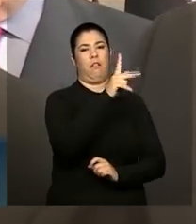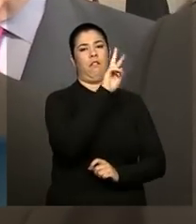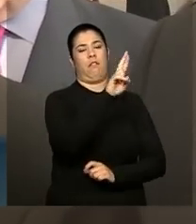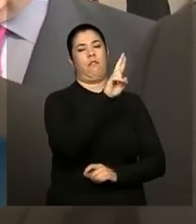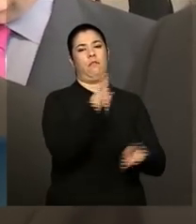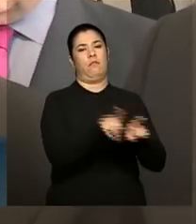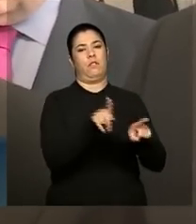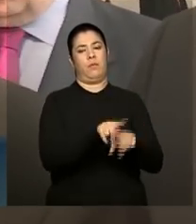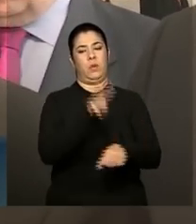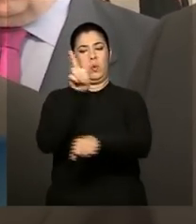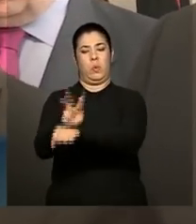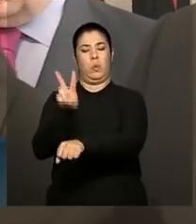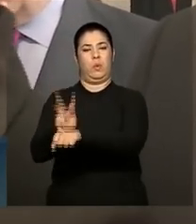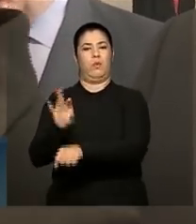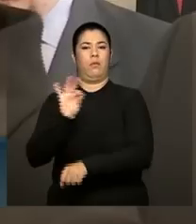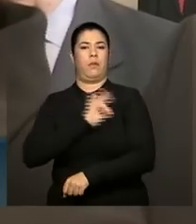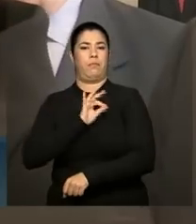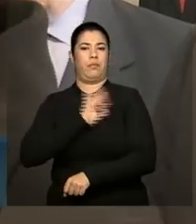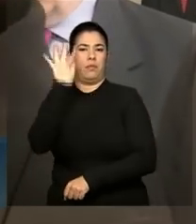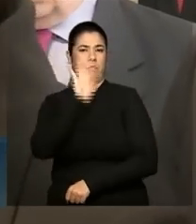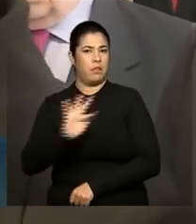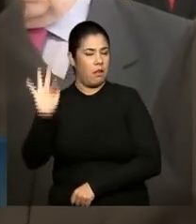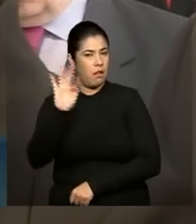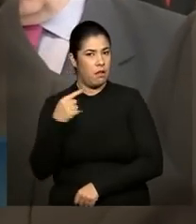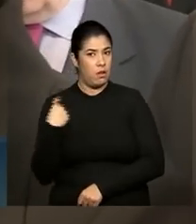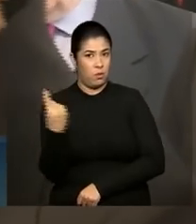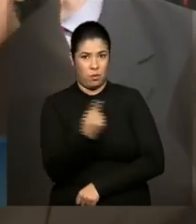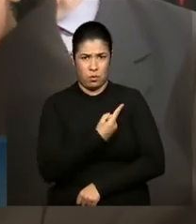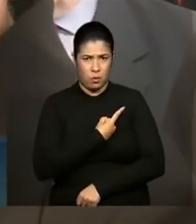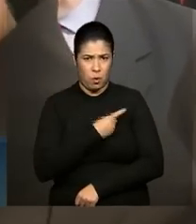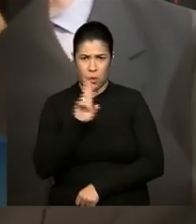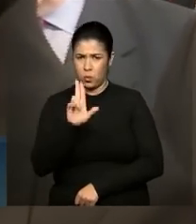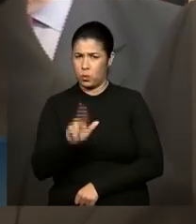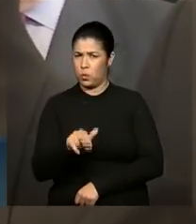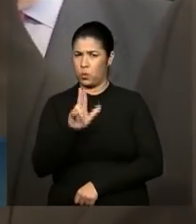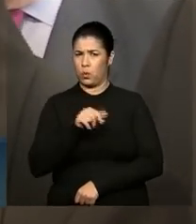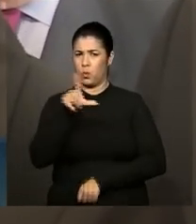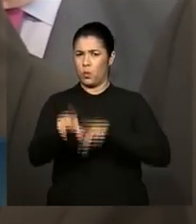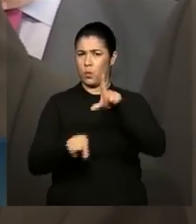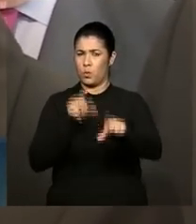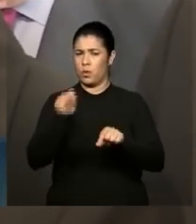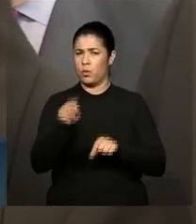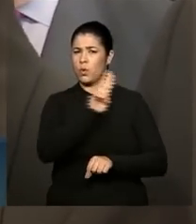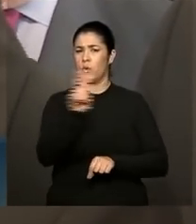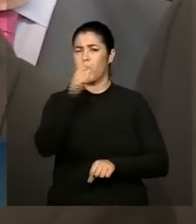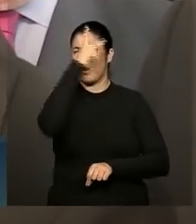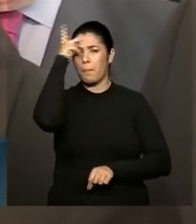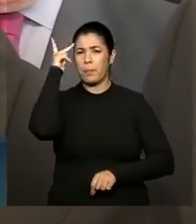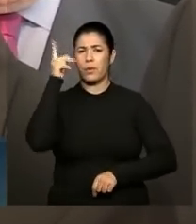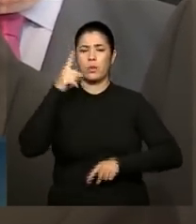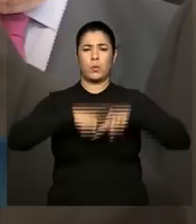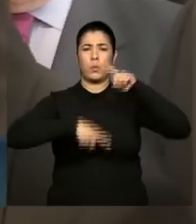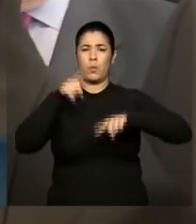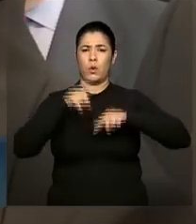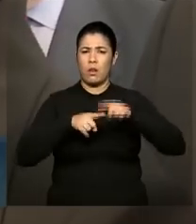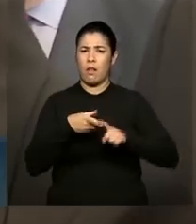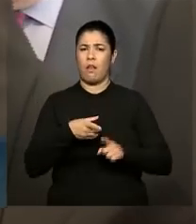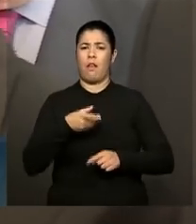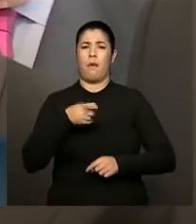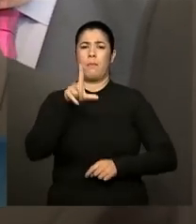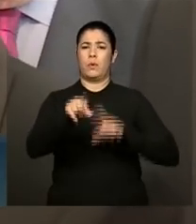tem controle sobre a Polícia Federal, nós não nomeamos pessoas políticas para os cargos da Polícia